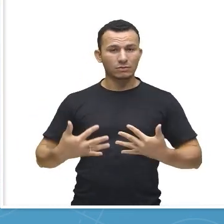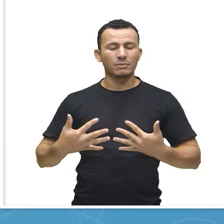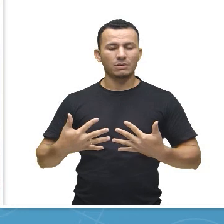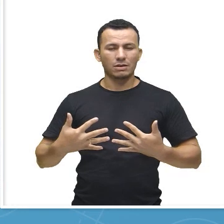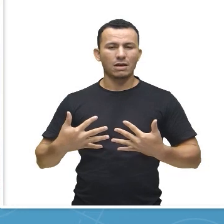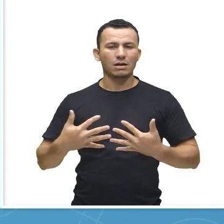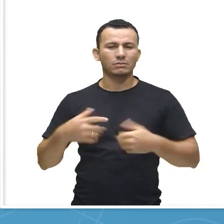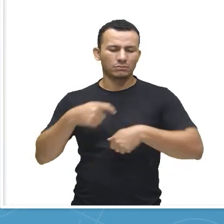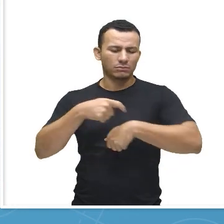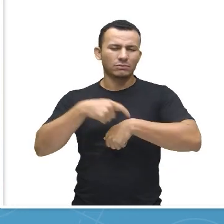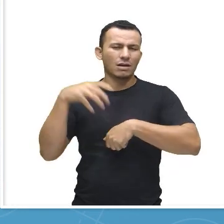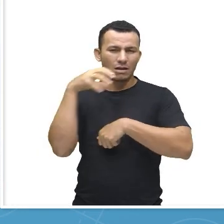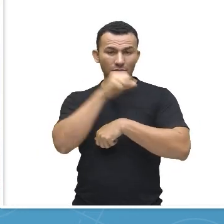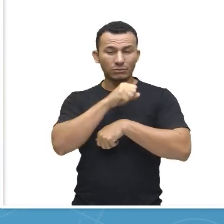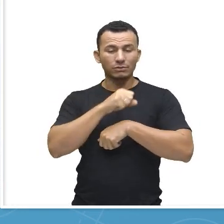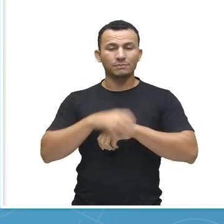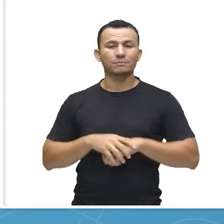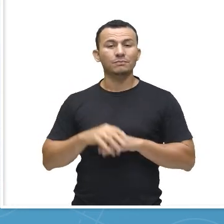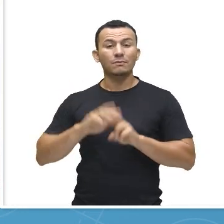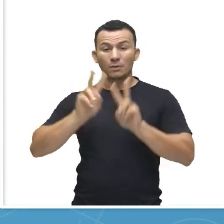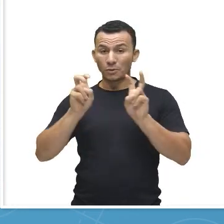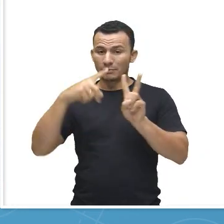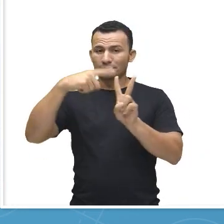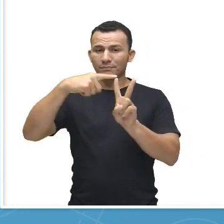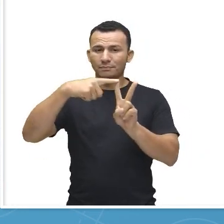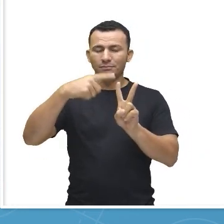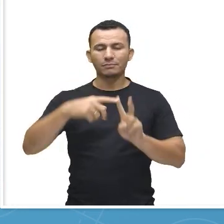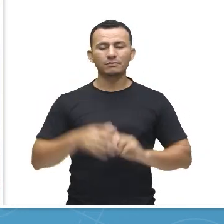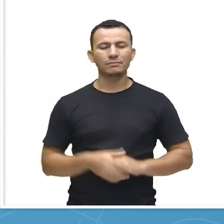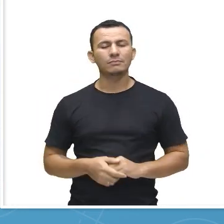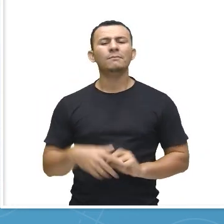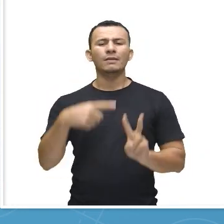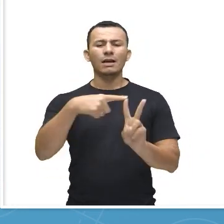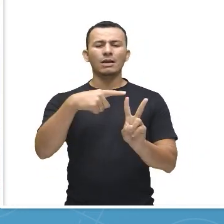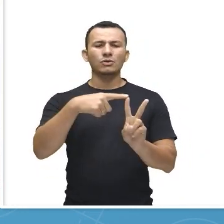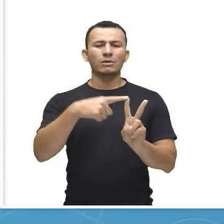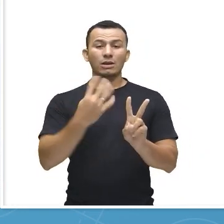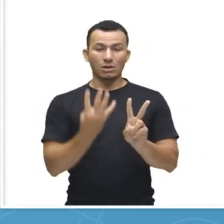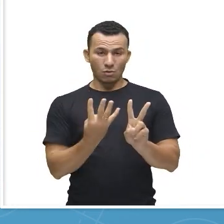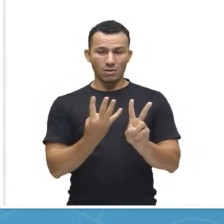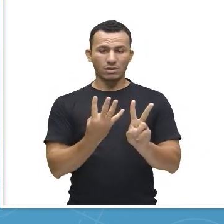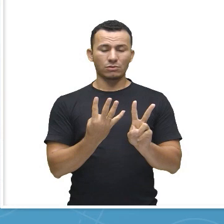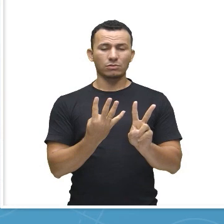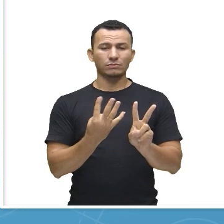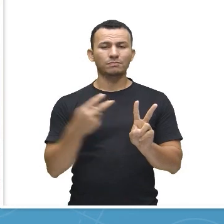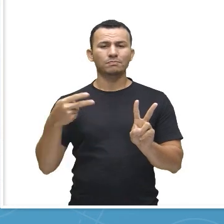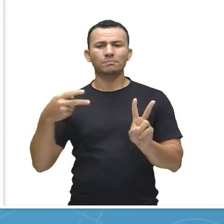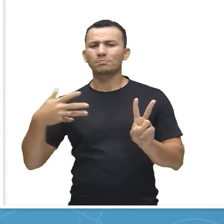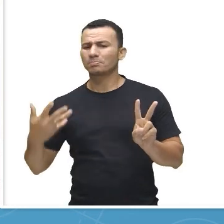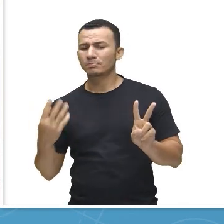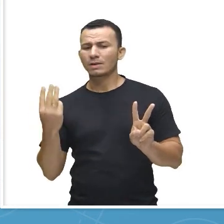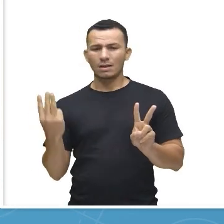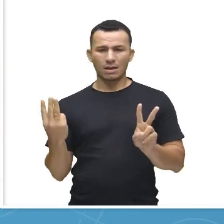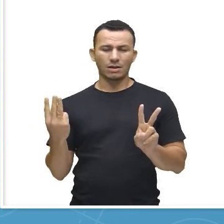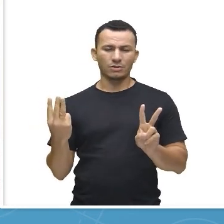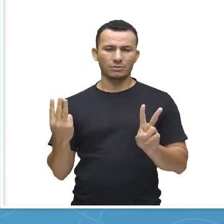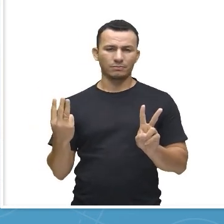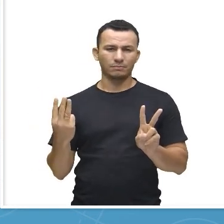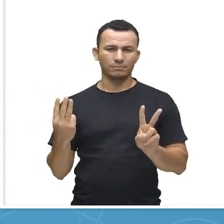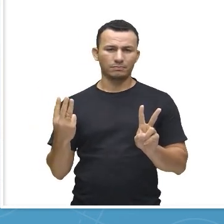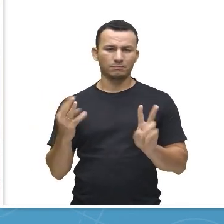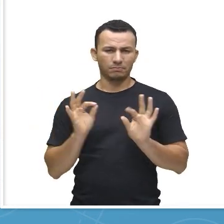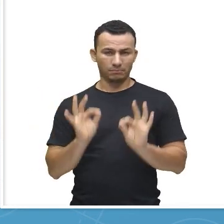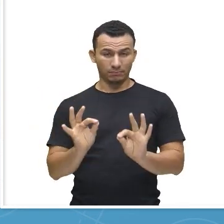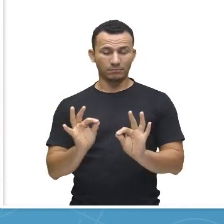alguns segundos, a questão da raiz quadrada. Olha só, raiz quadrada de 4 é igual a 3. Eu vou fazer essa afirmação